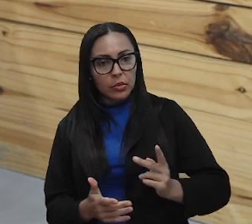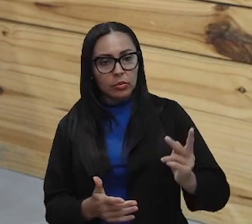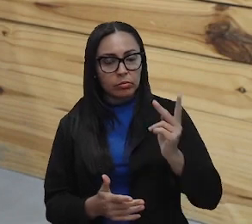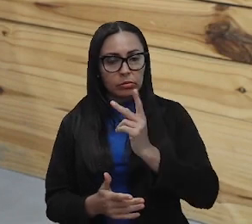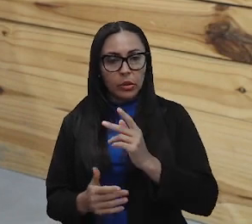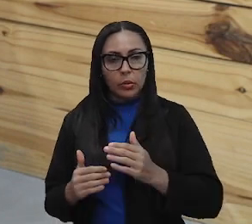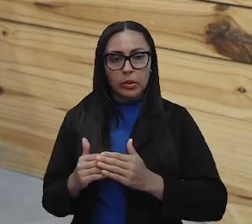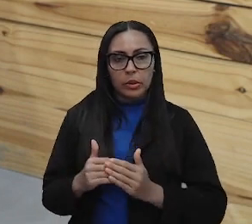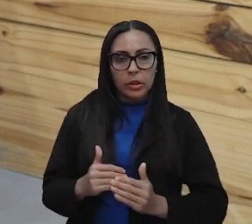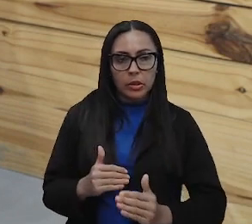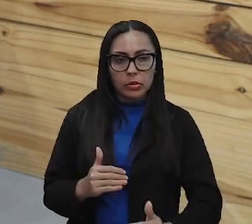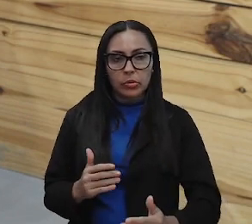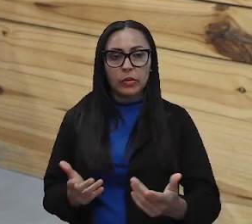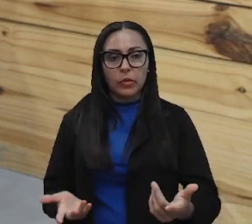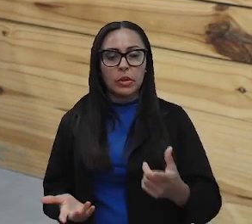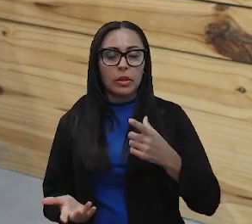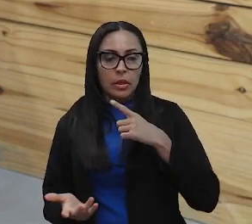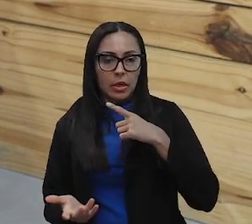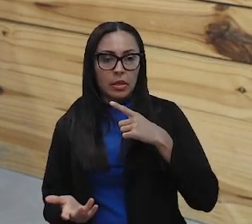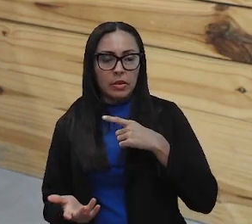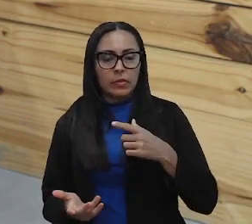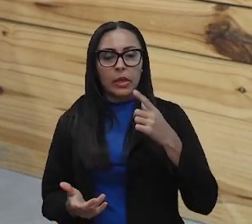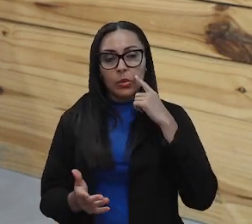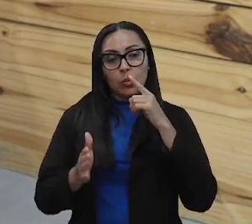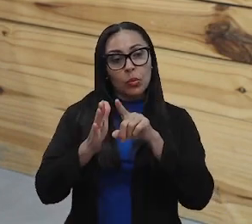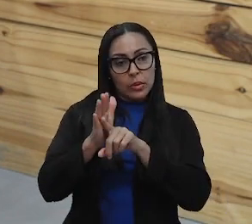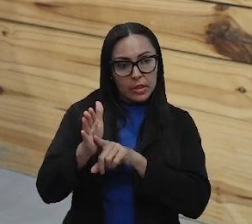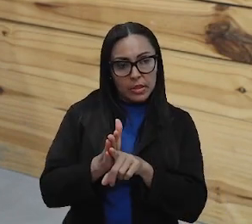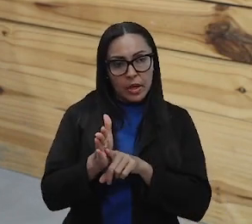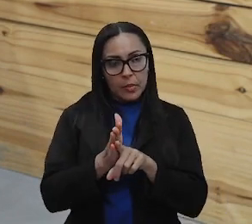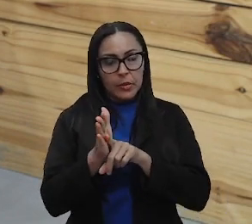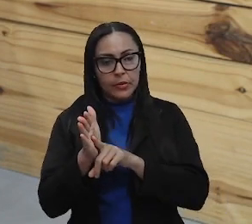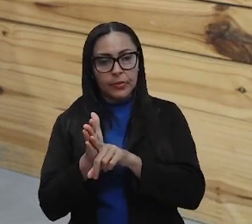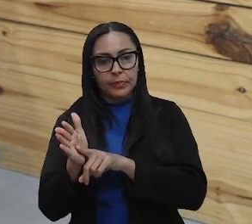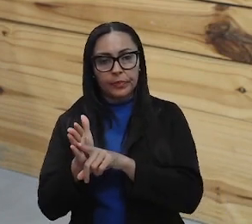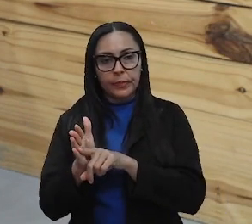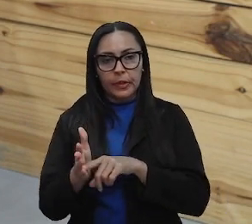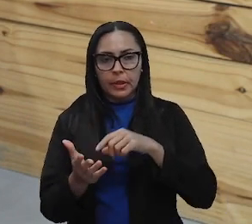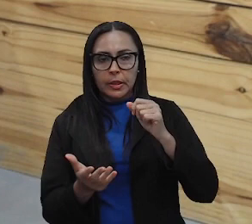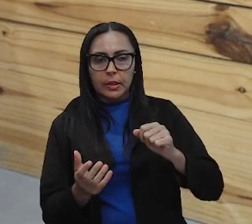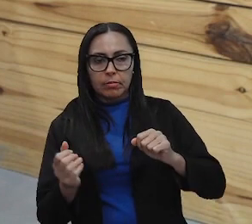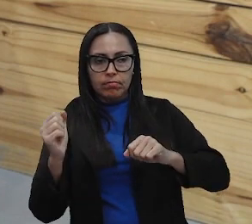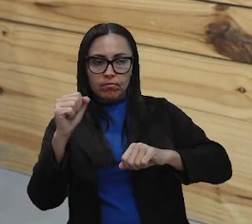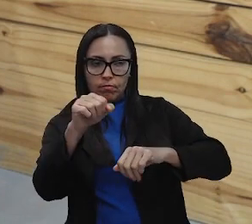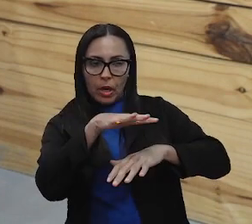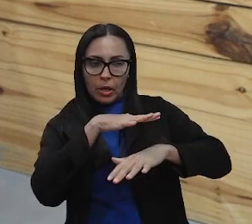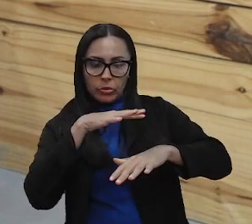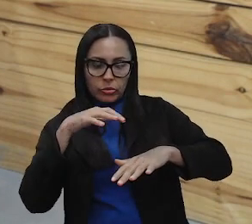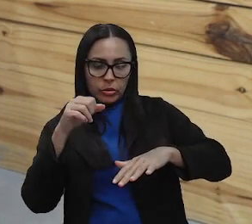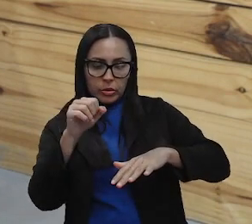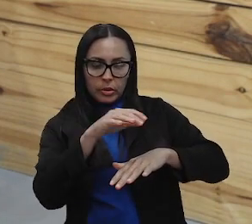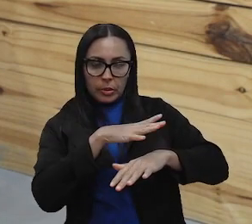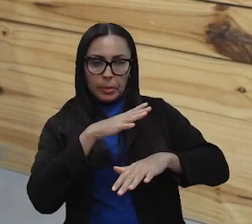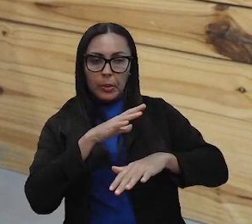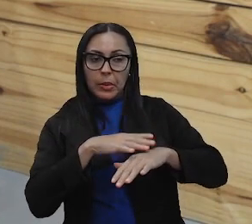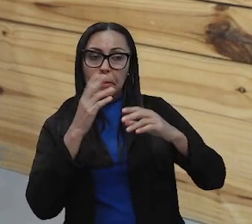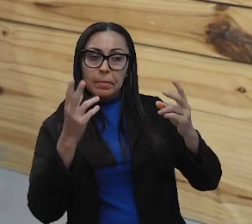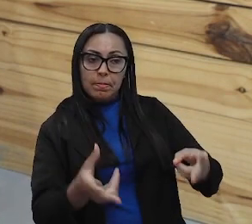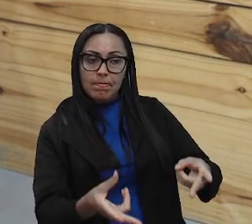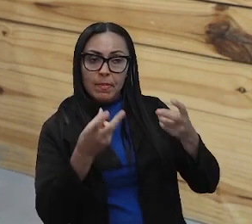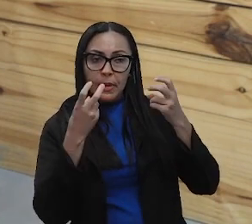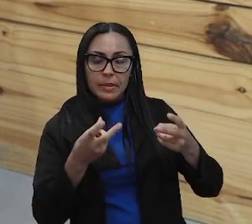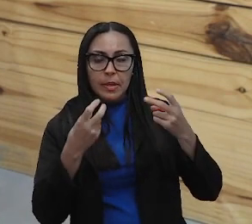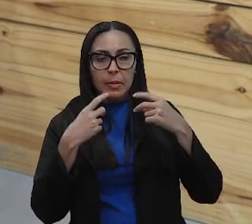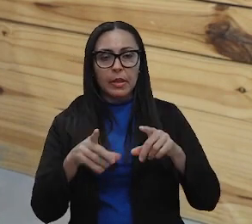Onde você vai ter determinados exames de imagem para poder detectar. Muitas vezes a imagem vai